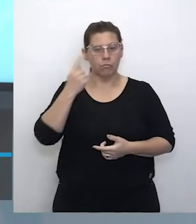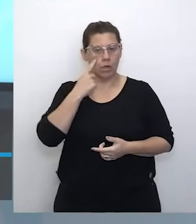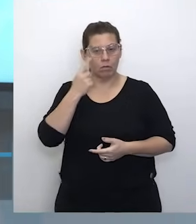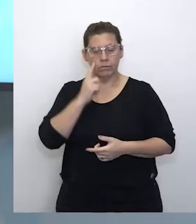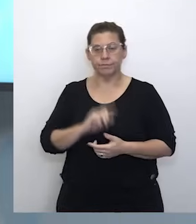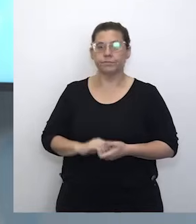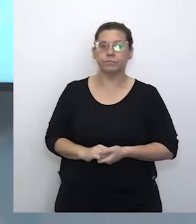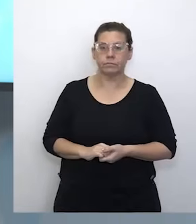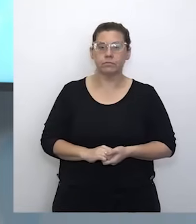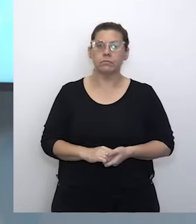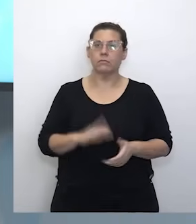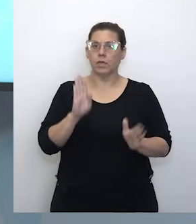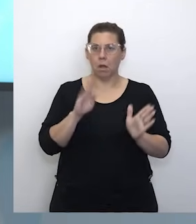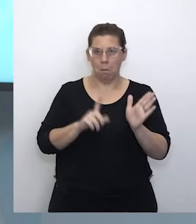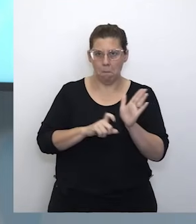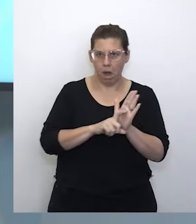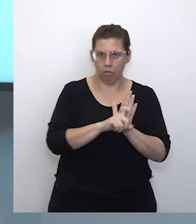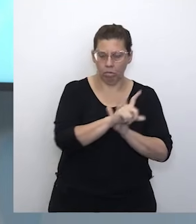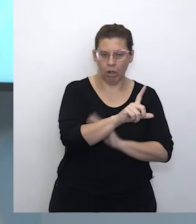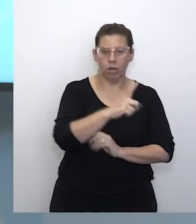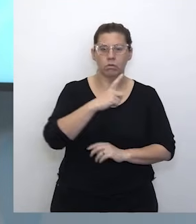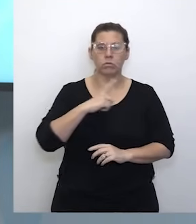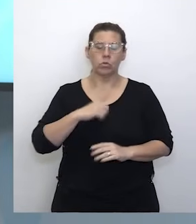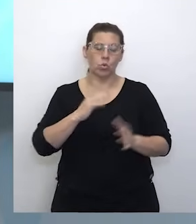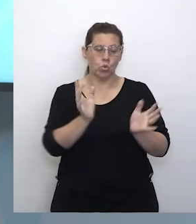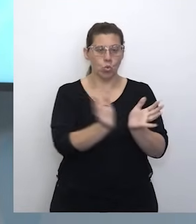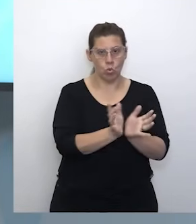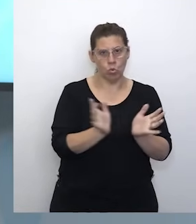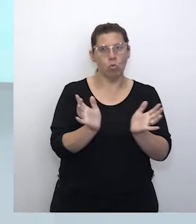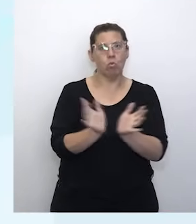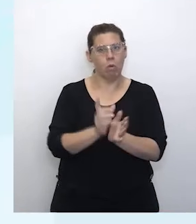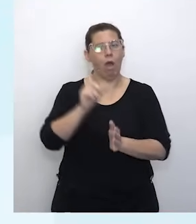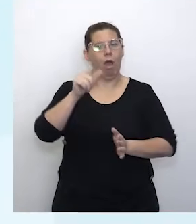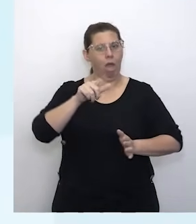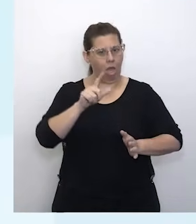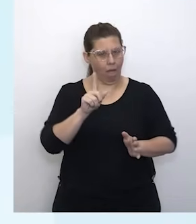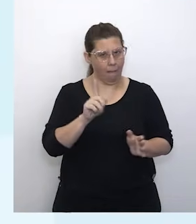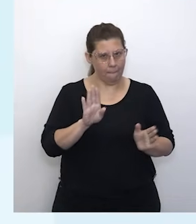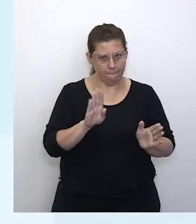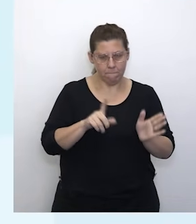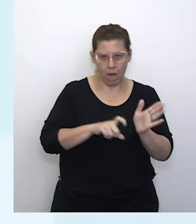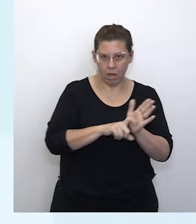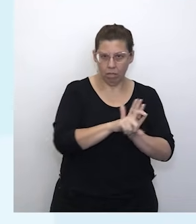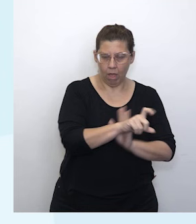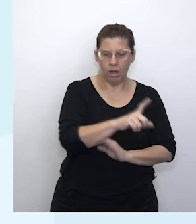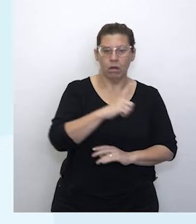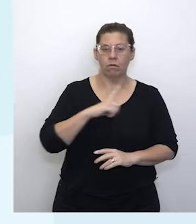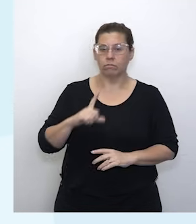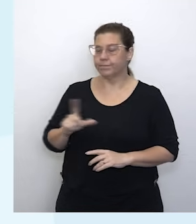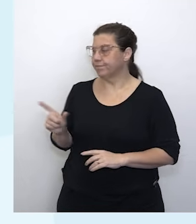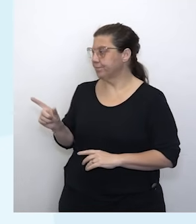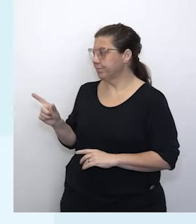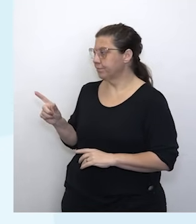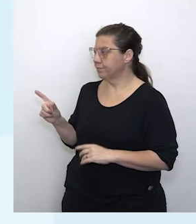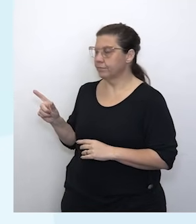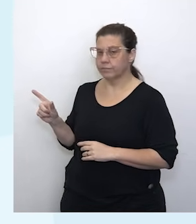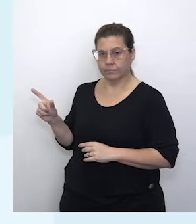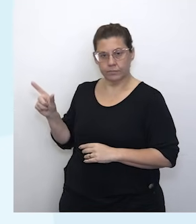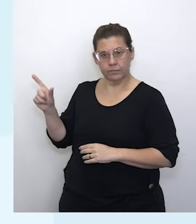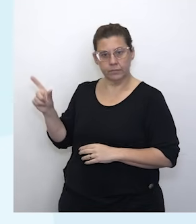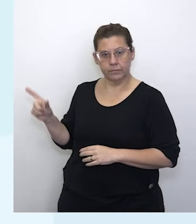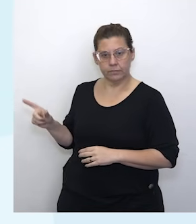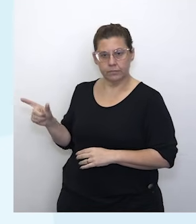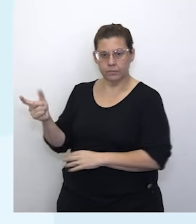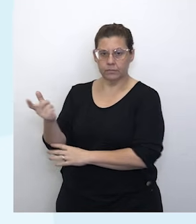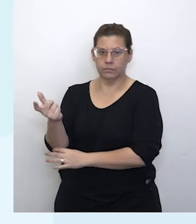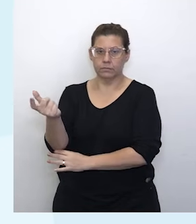ver aí, falaram aí que tem as bactérias, né? Então um dos grupos é a bactéria, olha aí, tá aparecendo para você aí, é o processo que ele faz que a gente pode